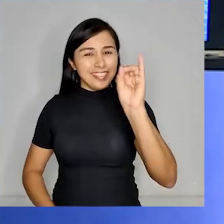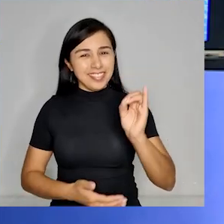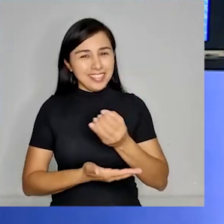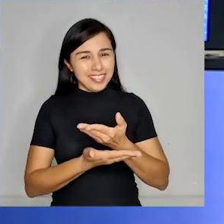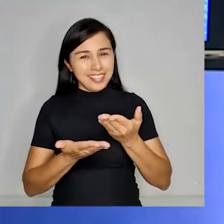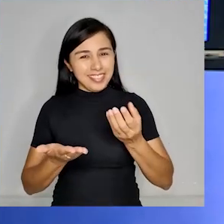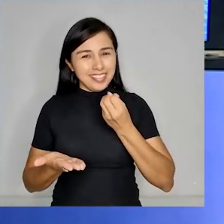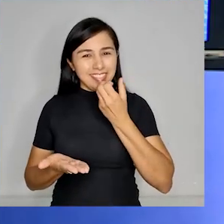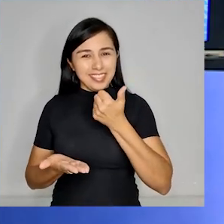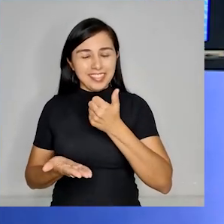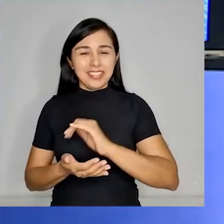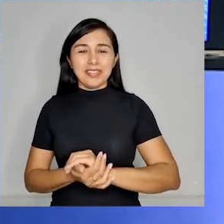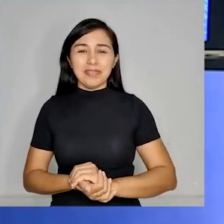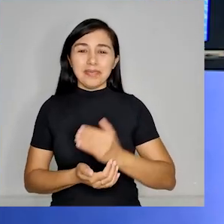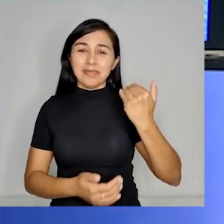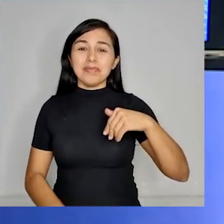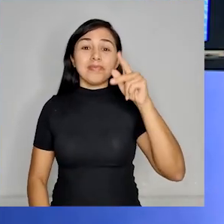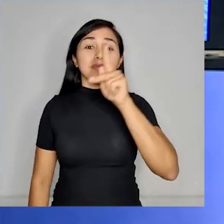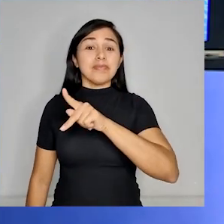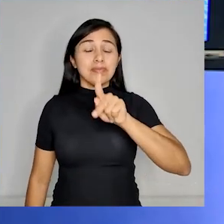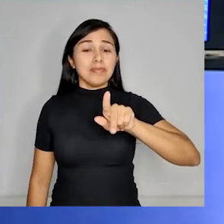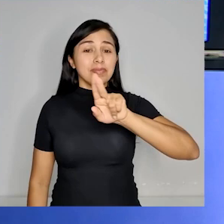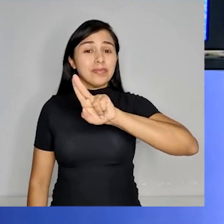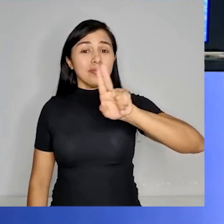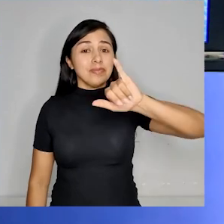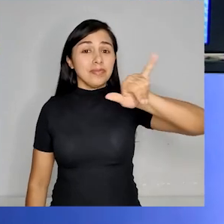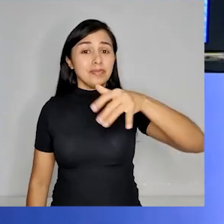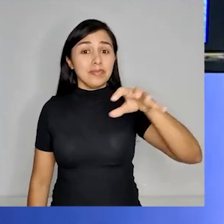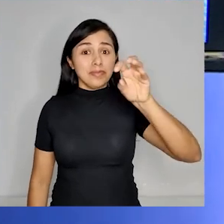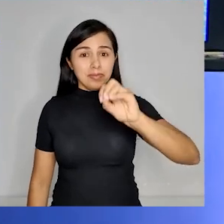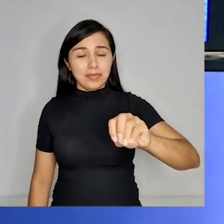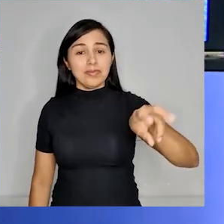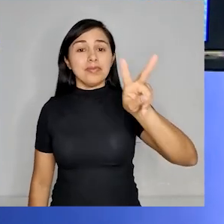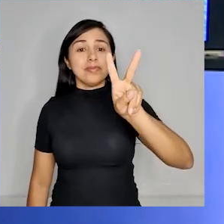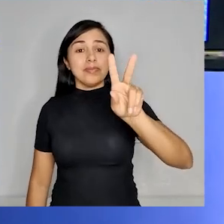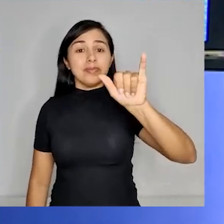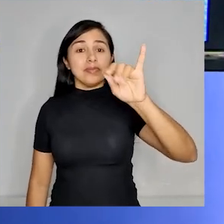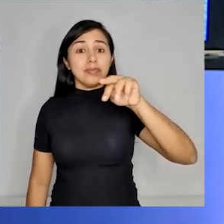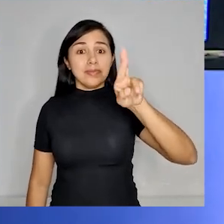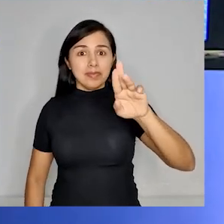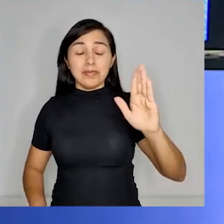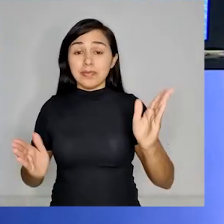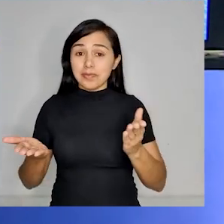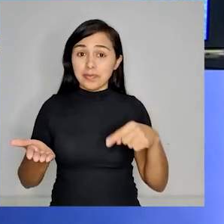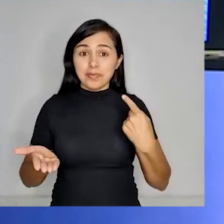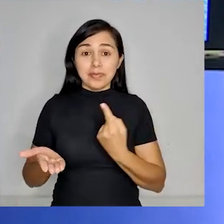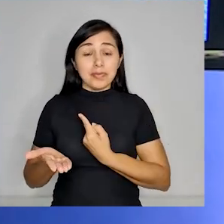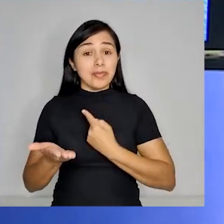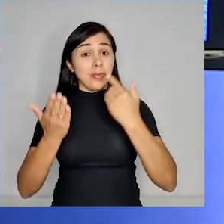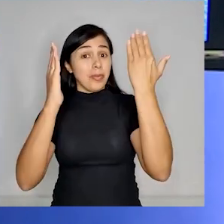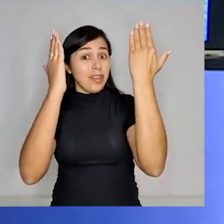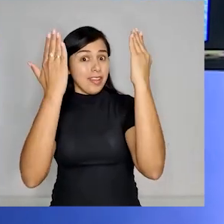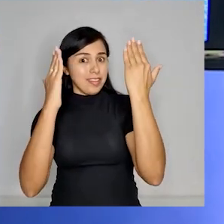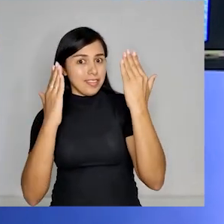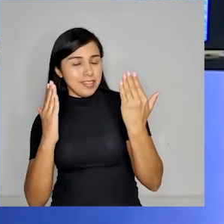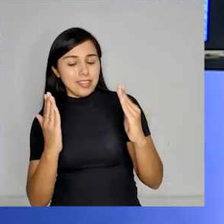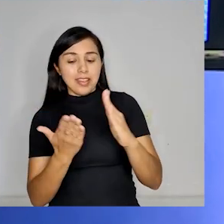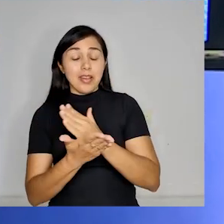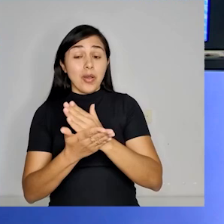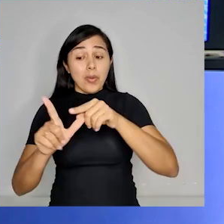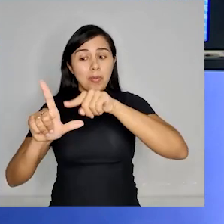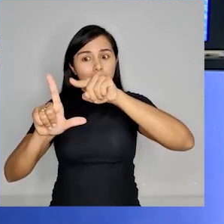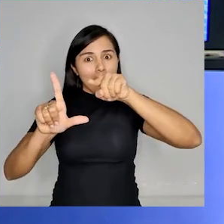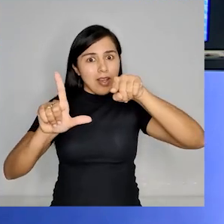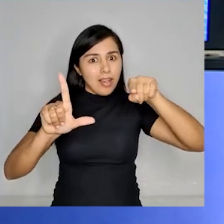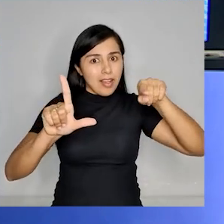Olá pessoal, tudo bem? Eu sou o professor João Vitor e na aula de hoje a gente vai fazer algumas análises de gráficos e trabalhar um